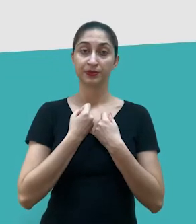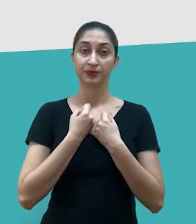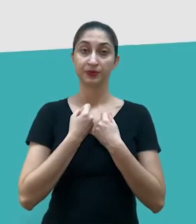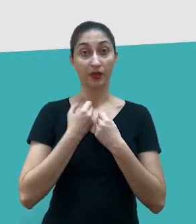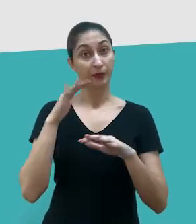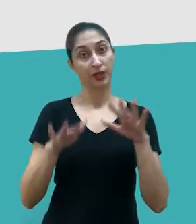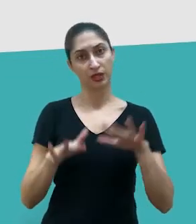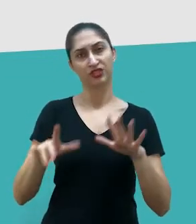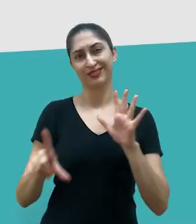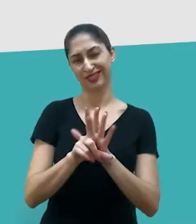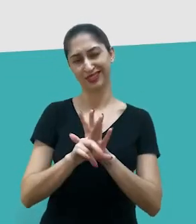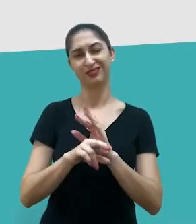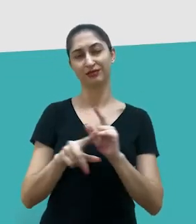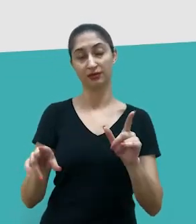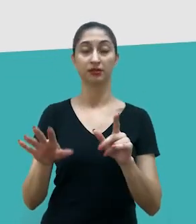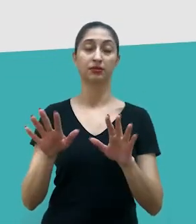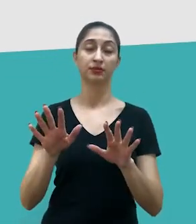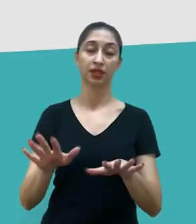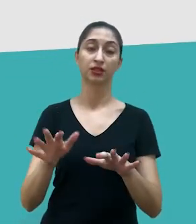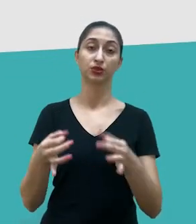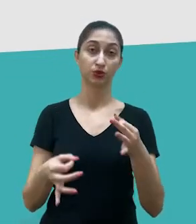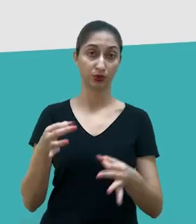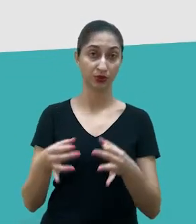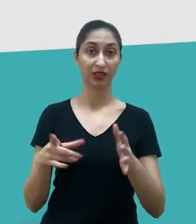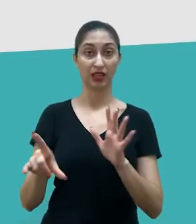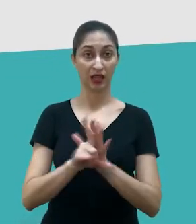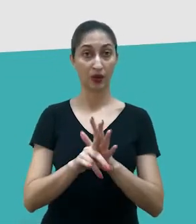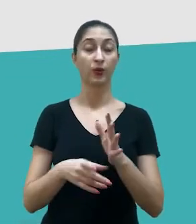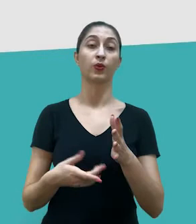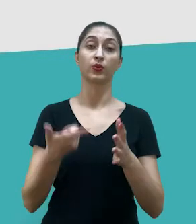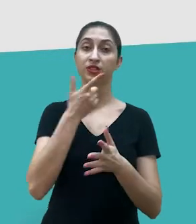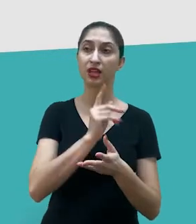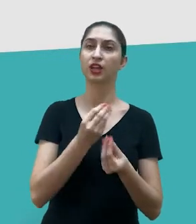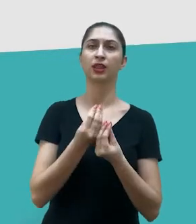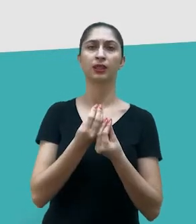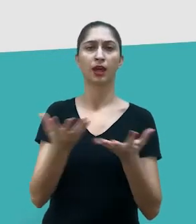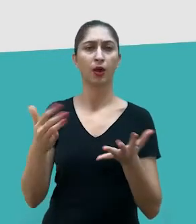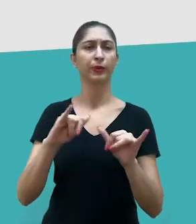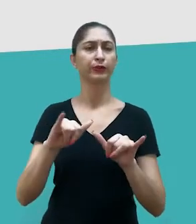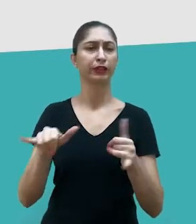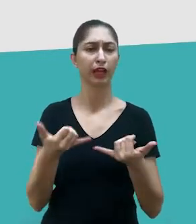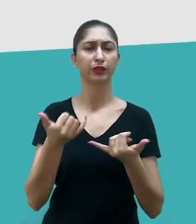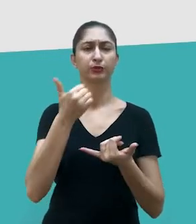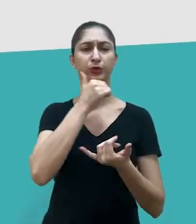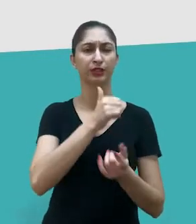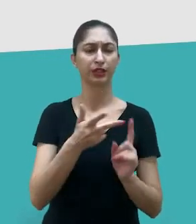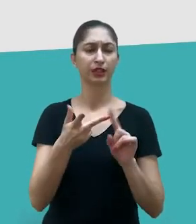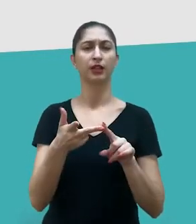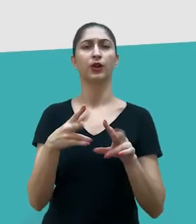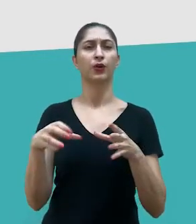com as legislações, num comércio justo e legal. Empregar mulheres, grupos étnicos,